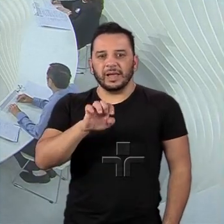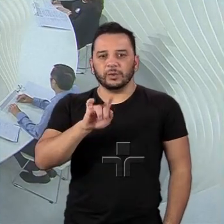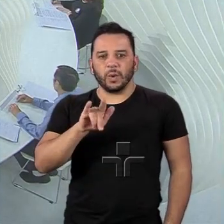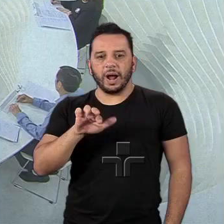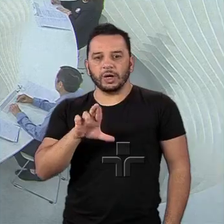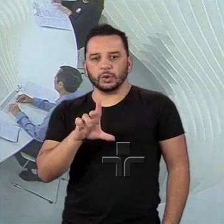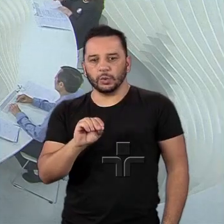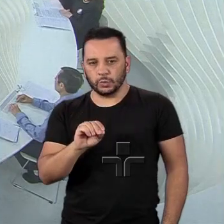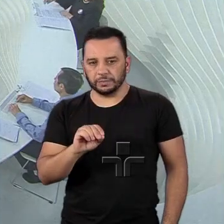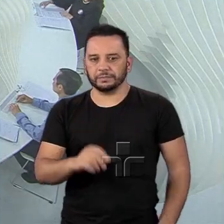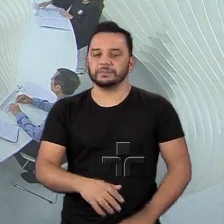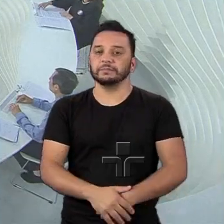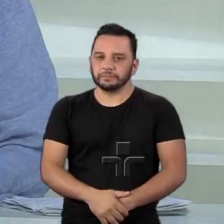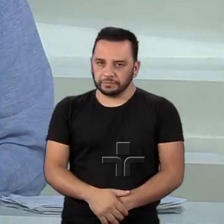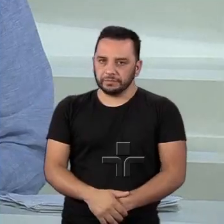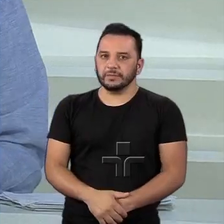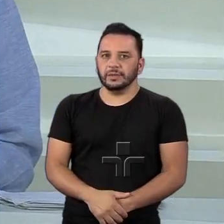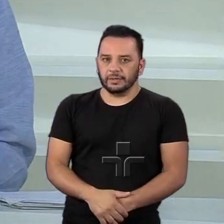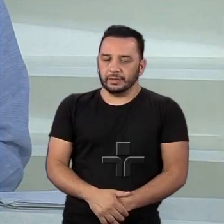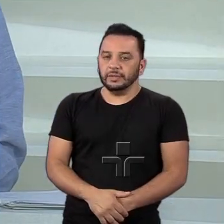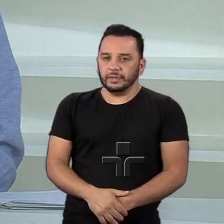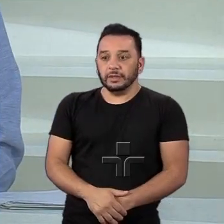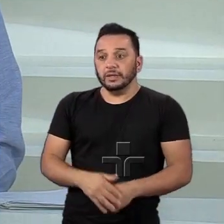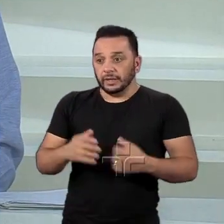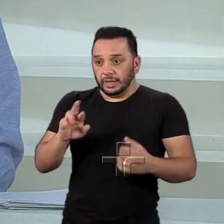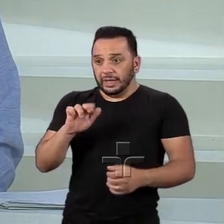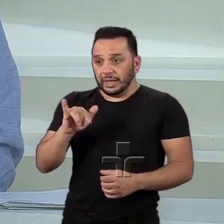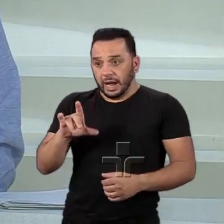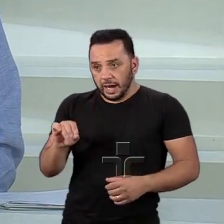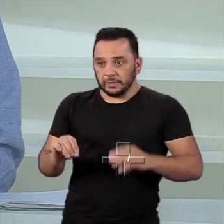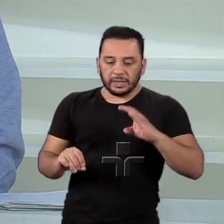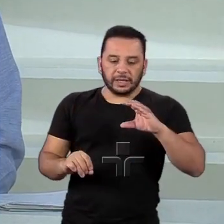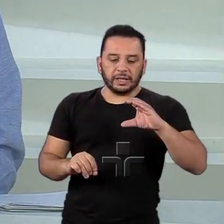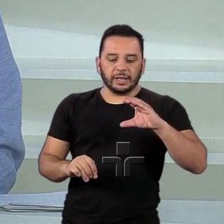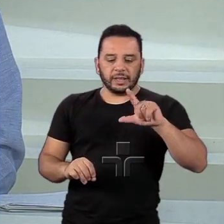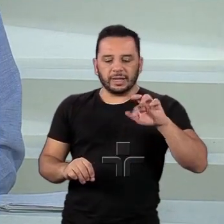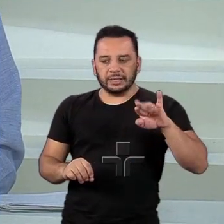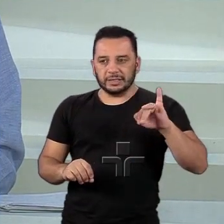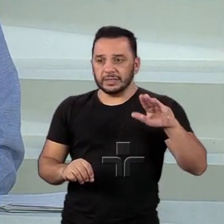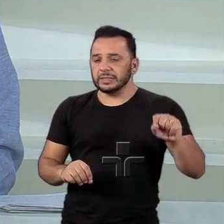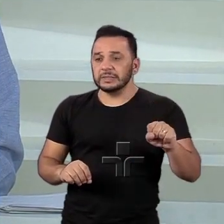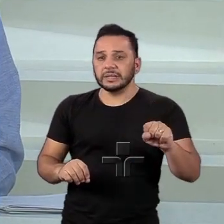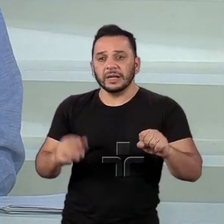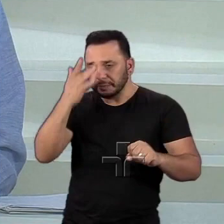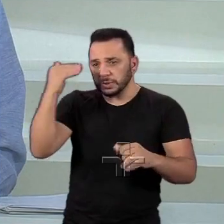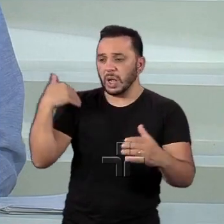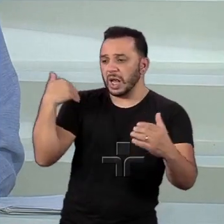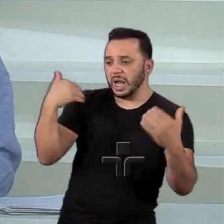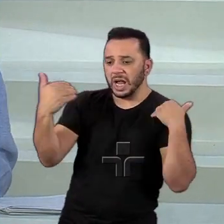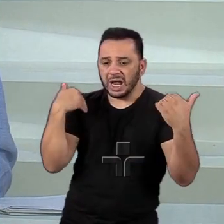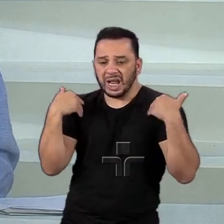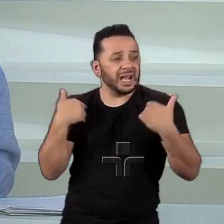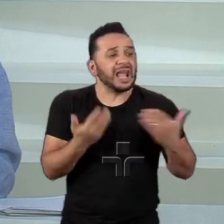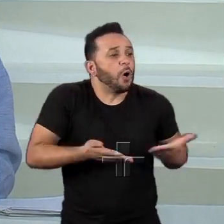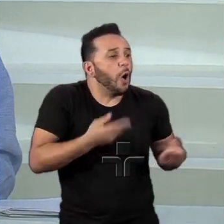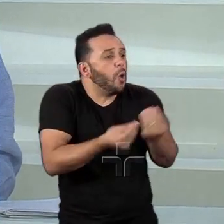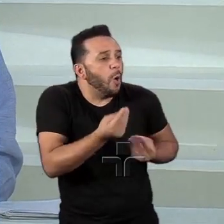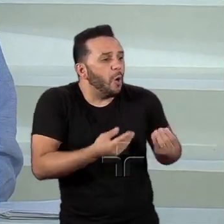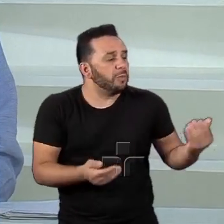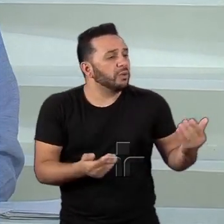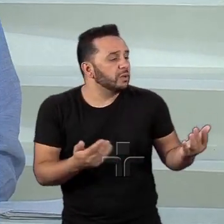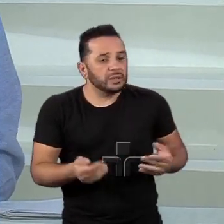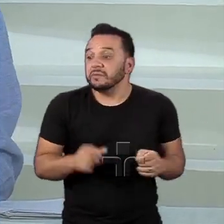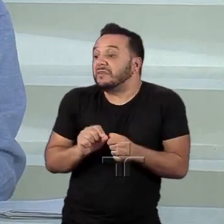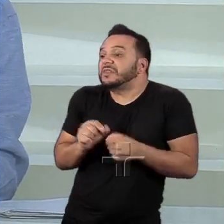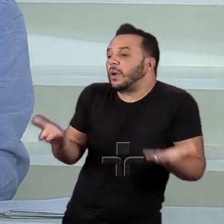Ricardo e Clarissa, isso é o que me perguntam na rua toda hora, no ônibus, no metrô. Ei, Eduardo, e agora? O que você vai fazer? Como é que vai ser?